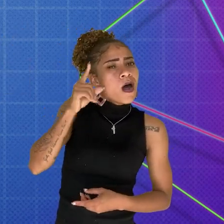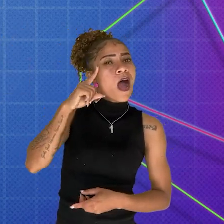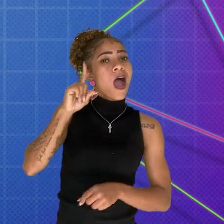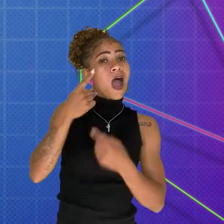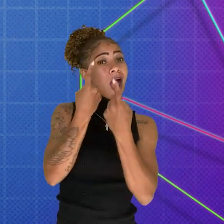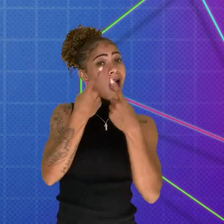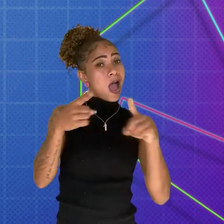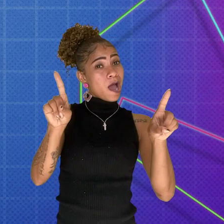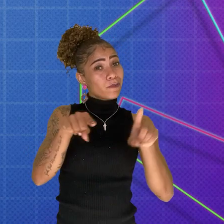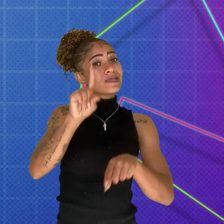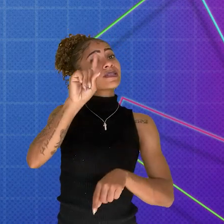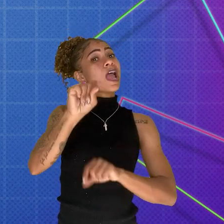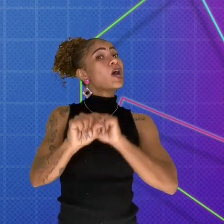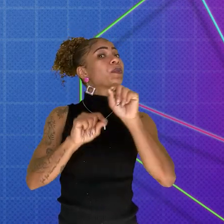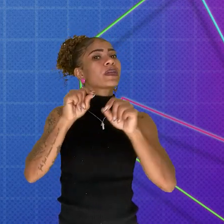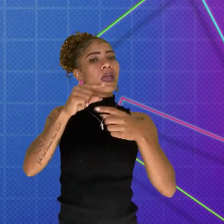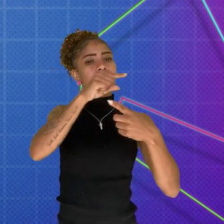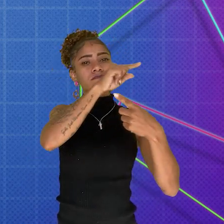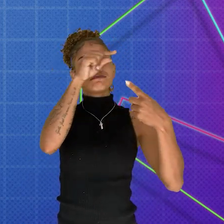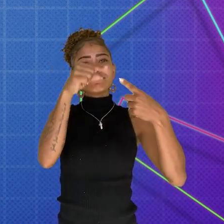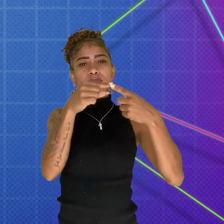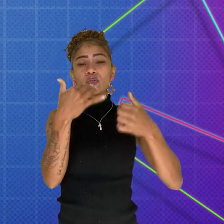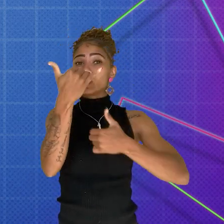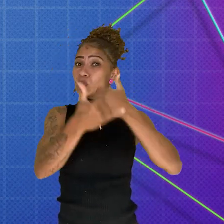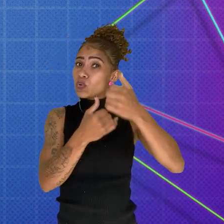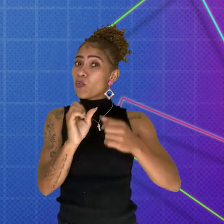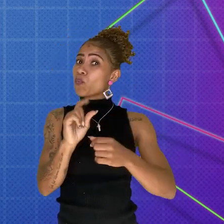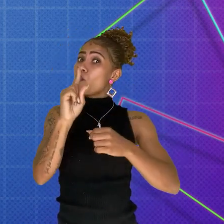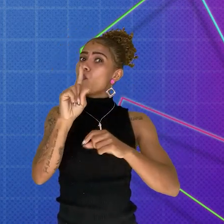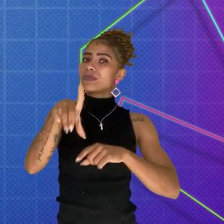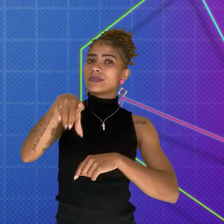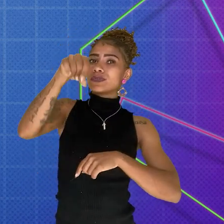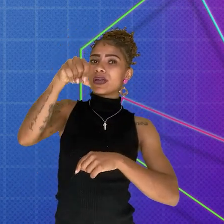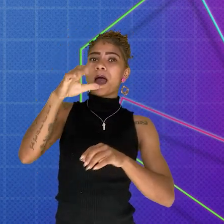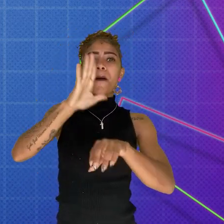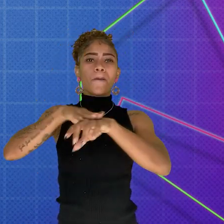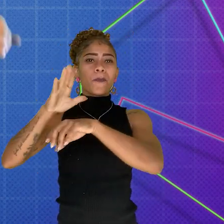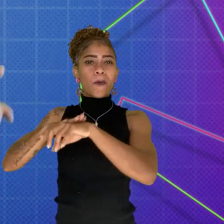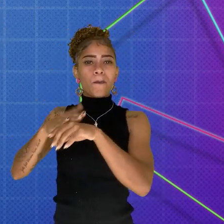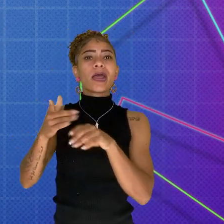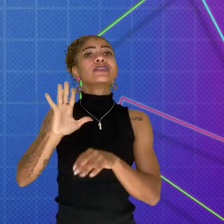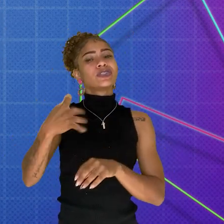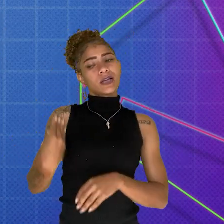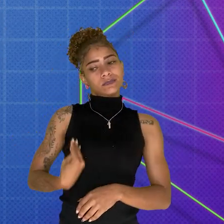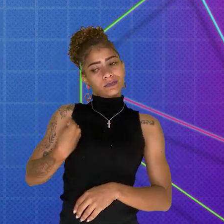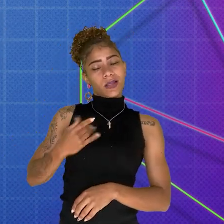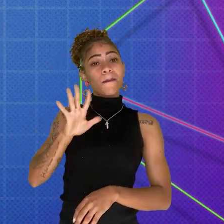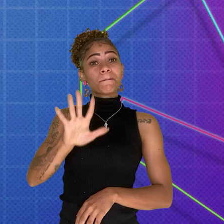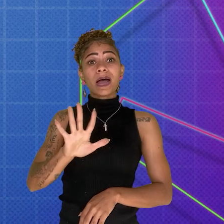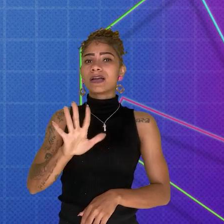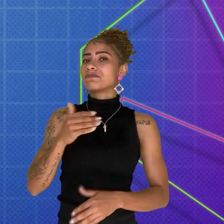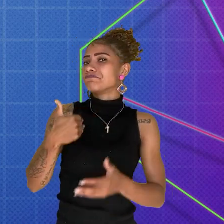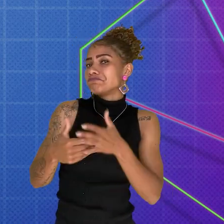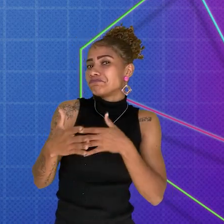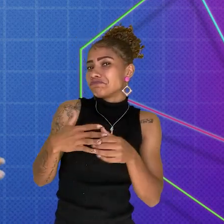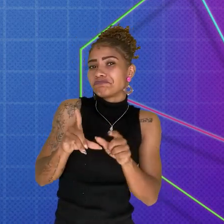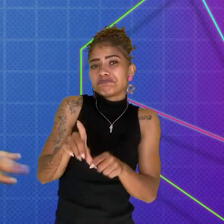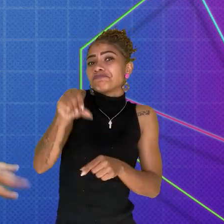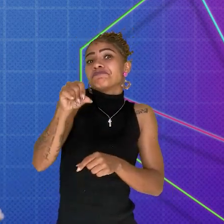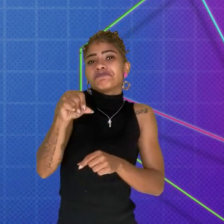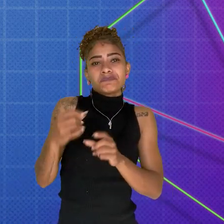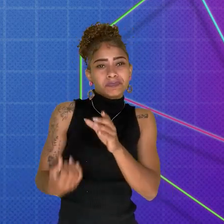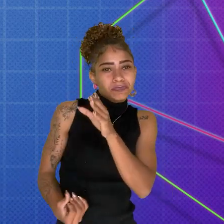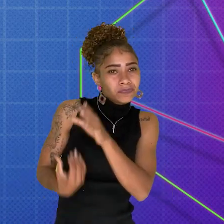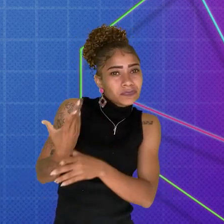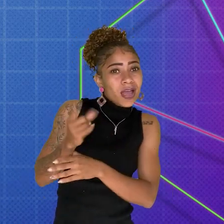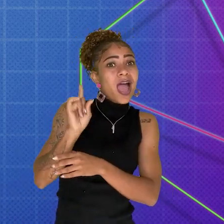A música pode ser composta especificamente para o jogo ou selecionada de uma biblioteca pré-existente. Mas, independentemente da